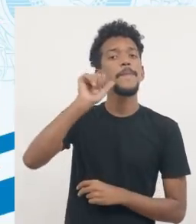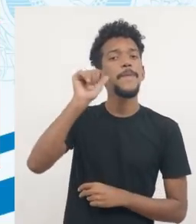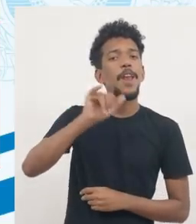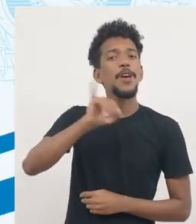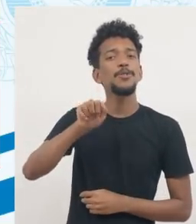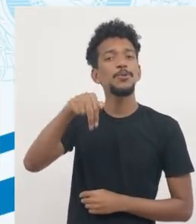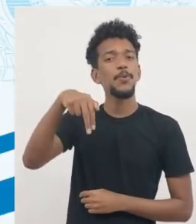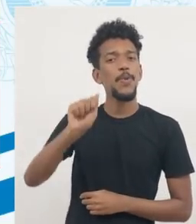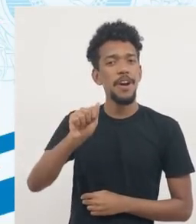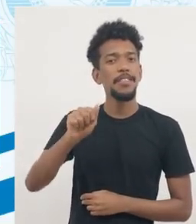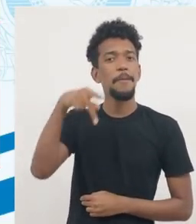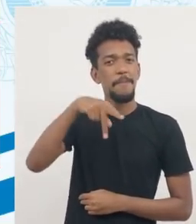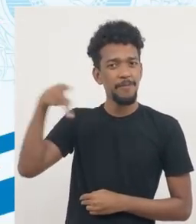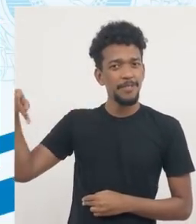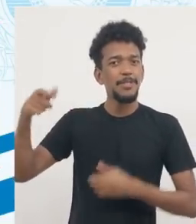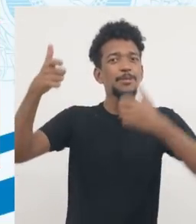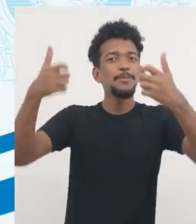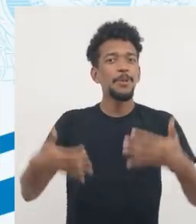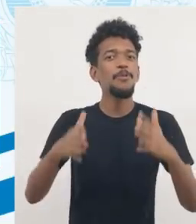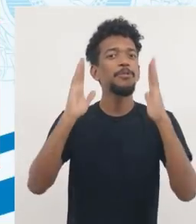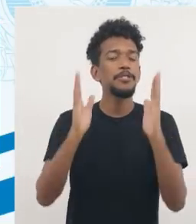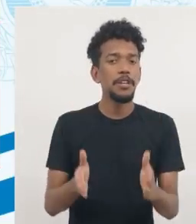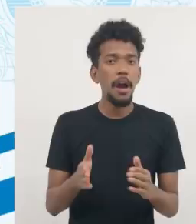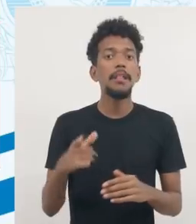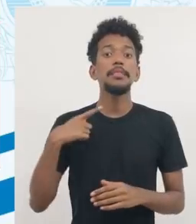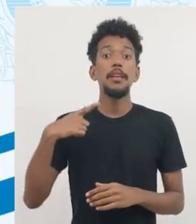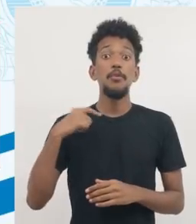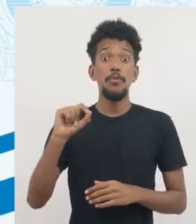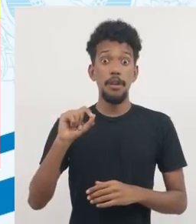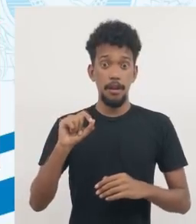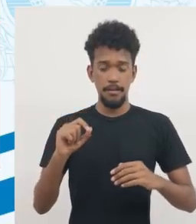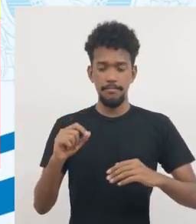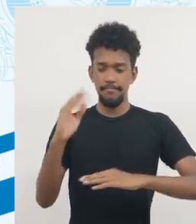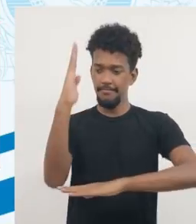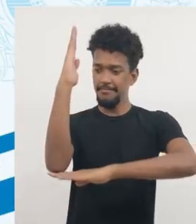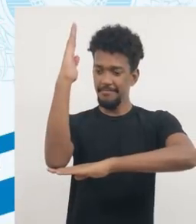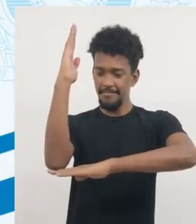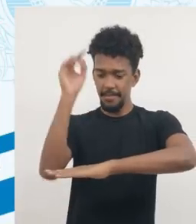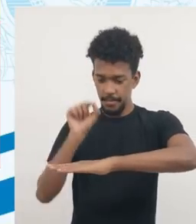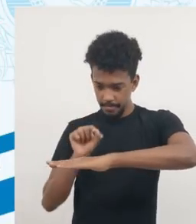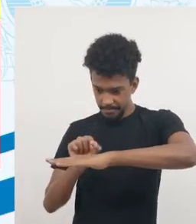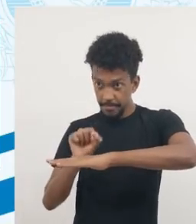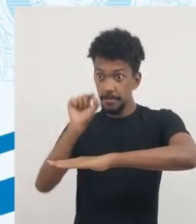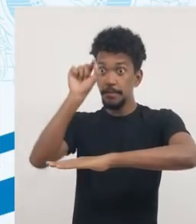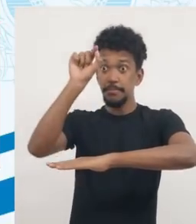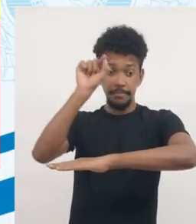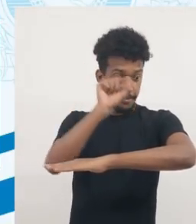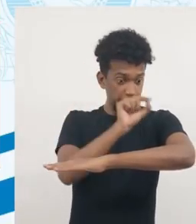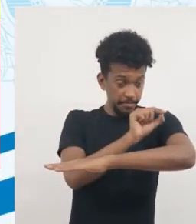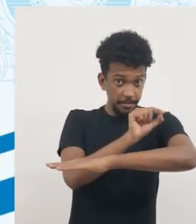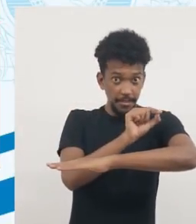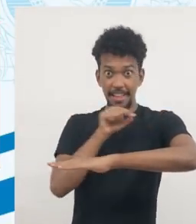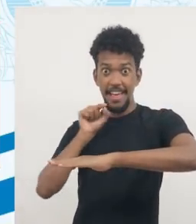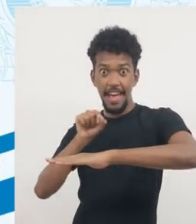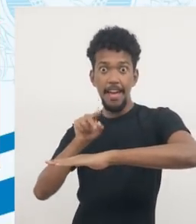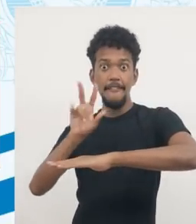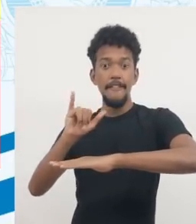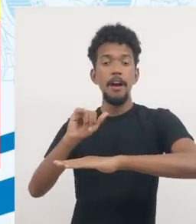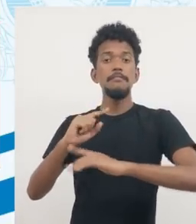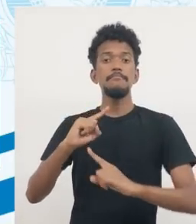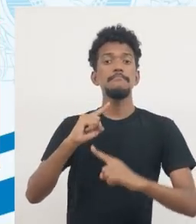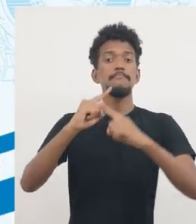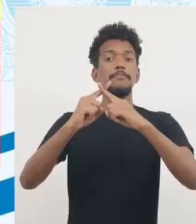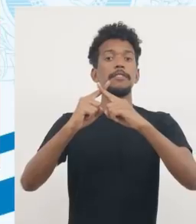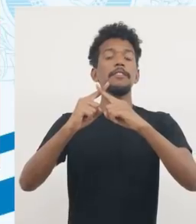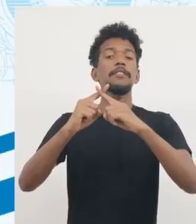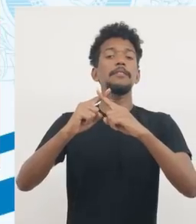tarefa proposta pela professora Joana é que multipliquemos as coordenadas dos 3 pontos por menos